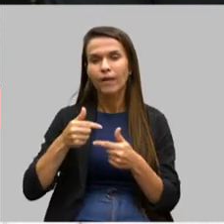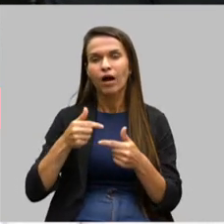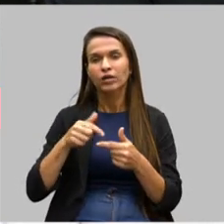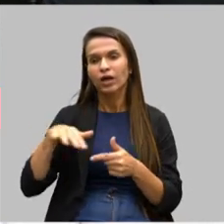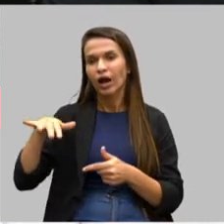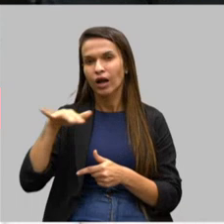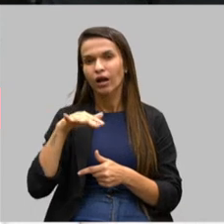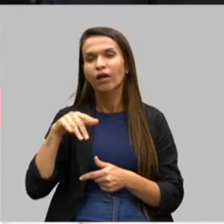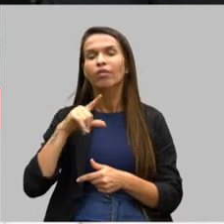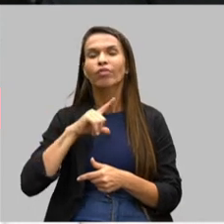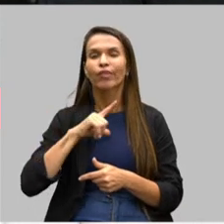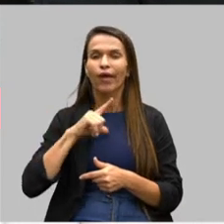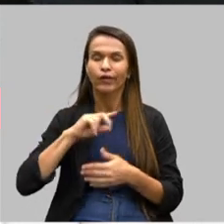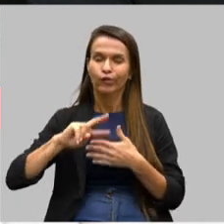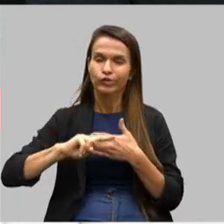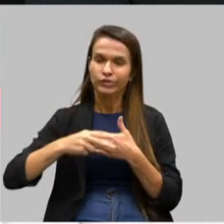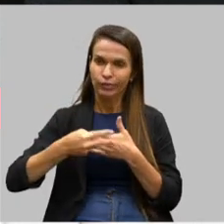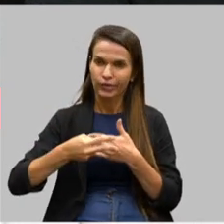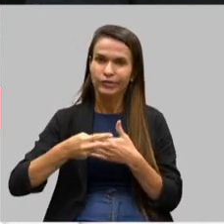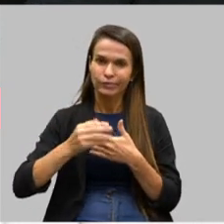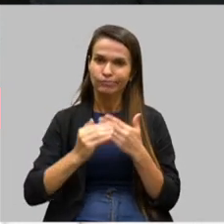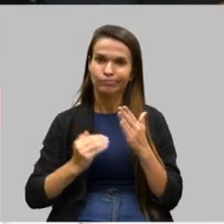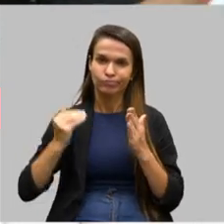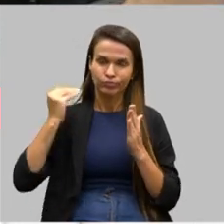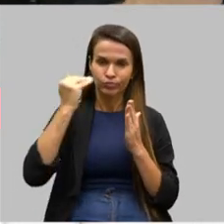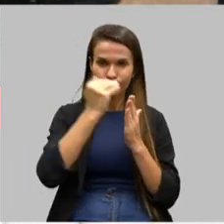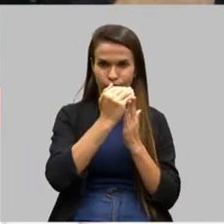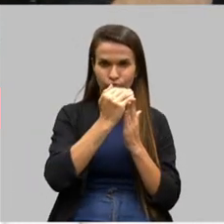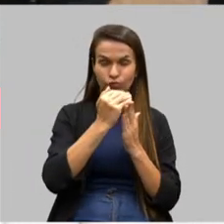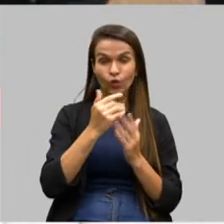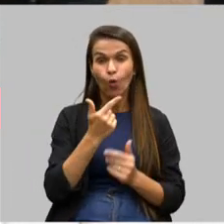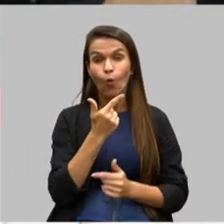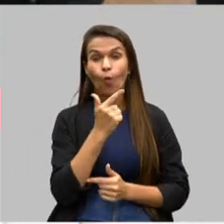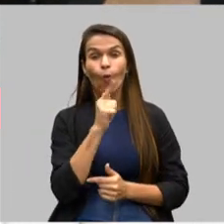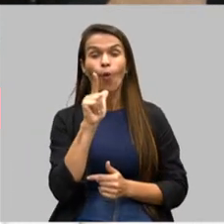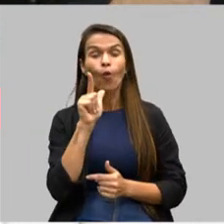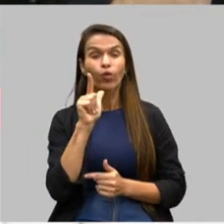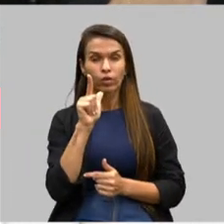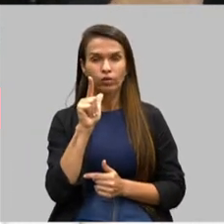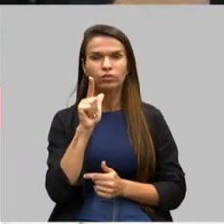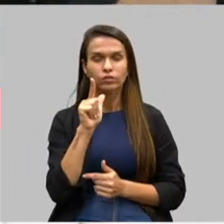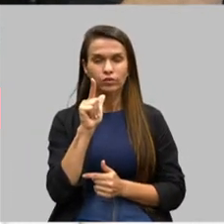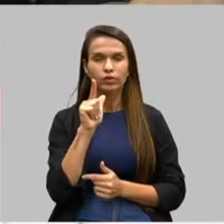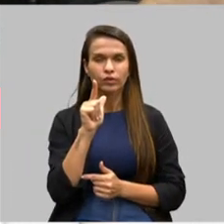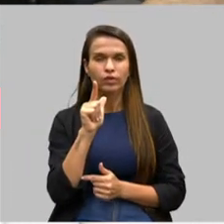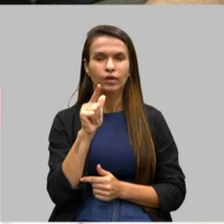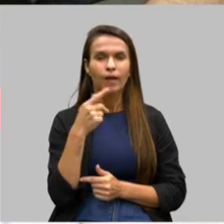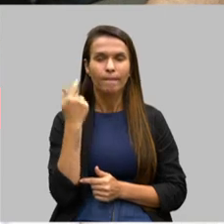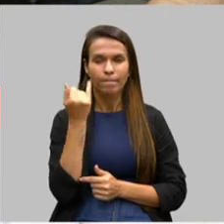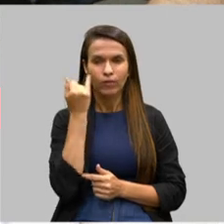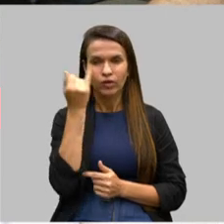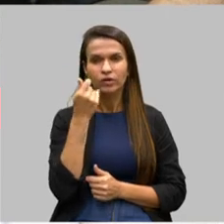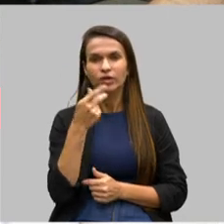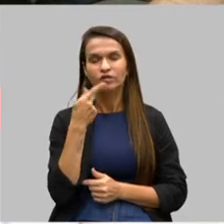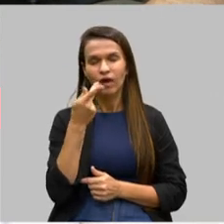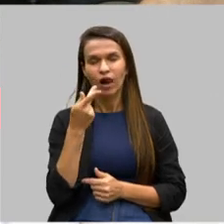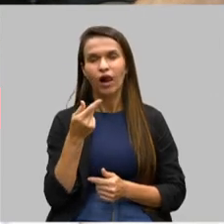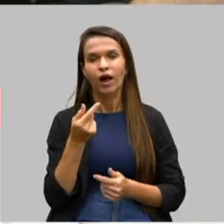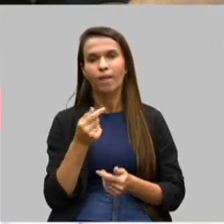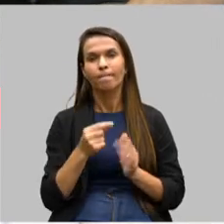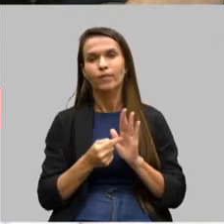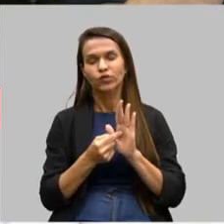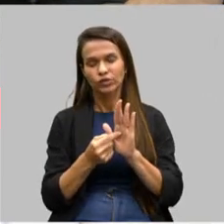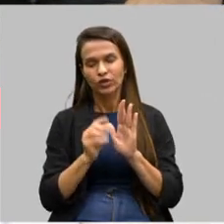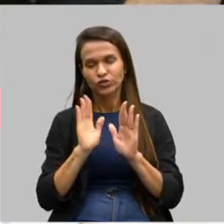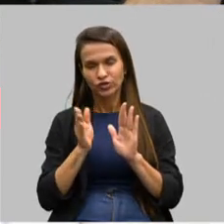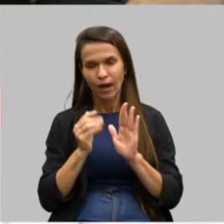mais afetada. O outro recorte que eu acho que é importante, e isso também já foi explicitado aqui,